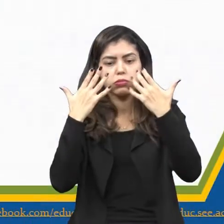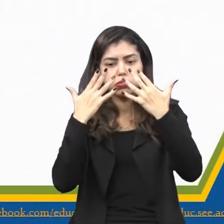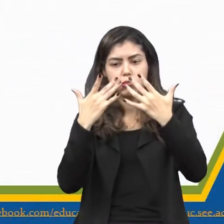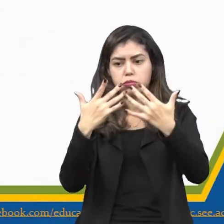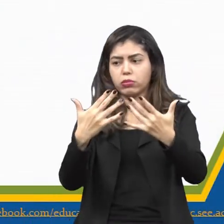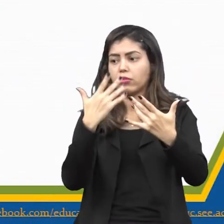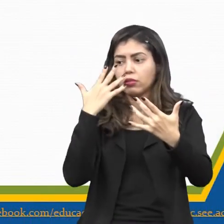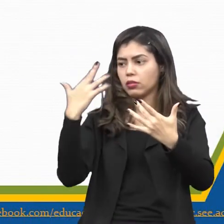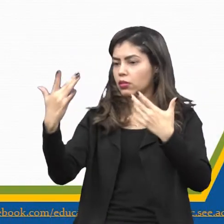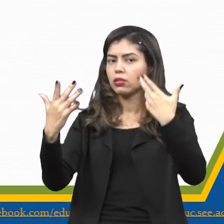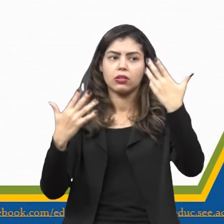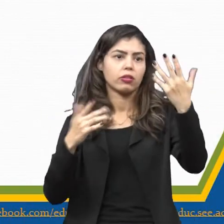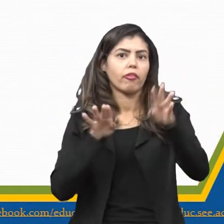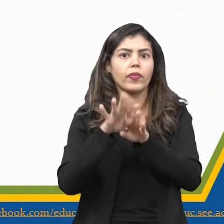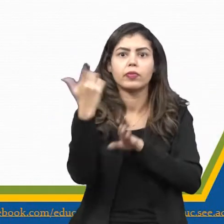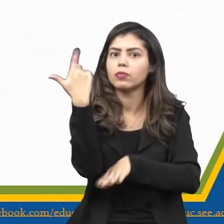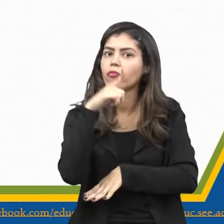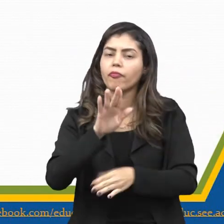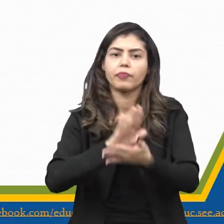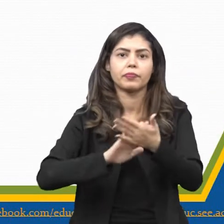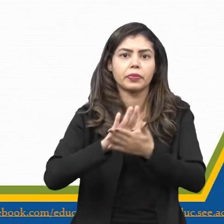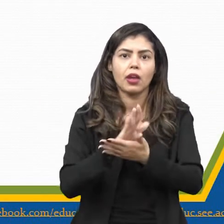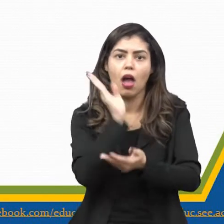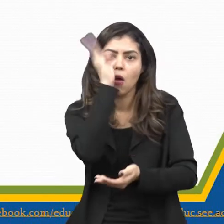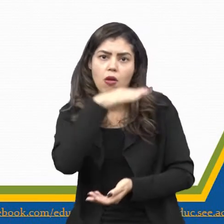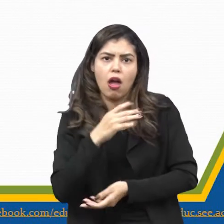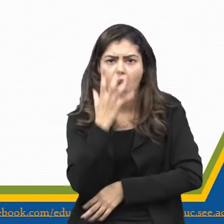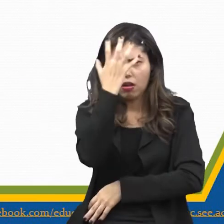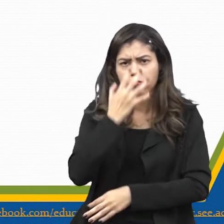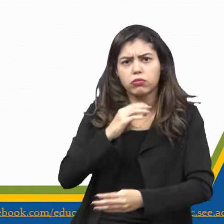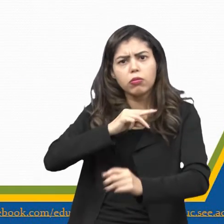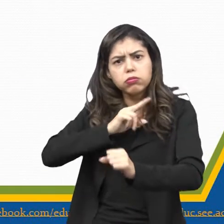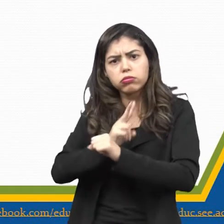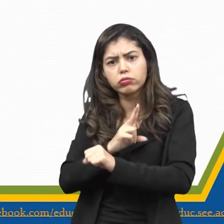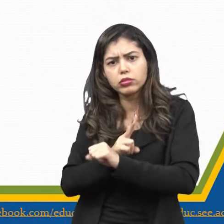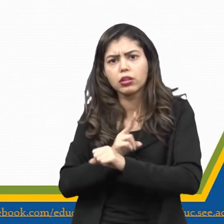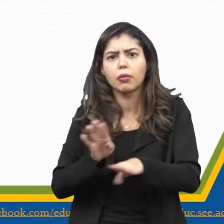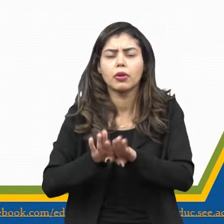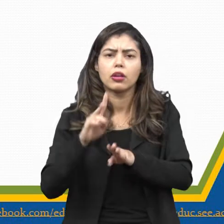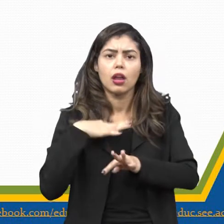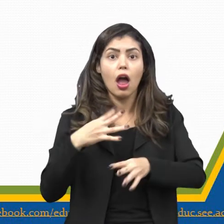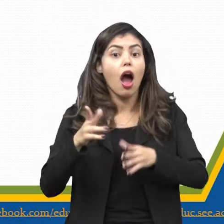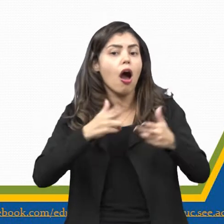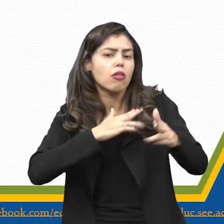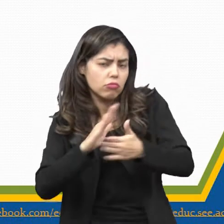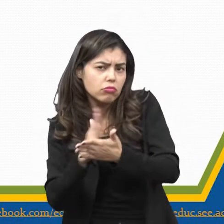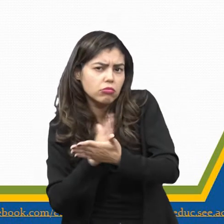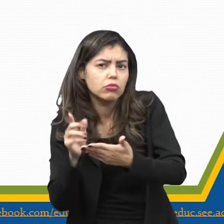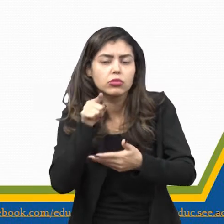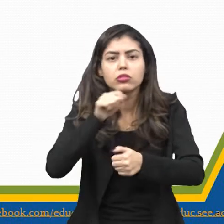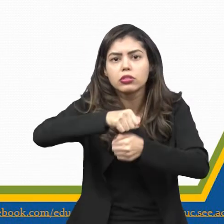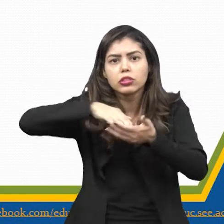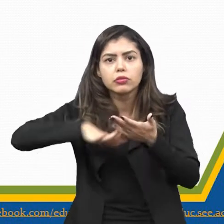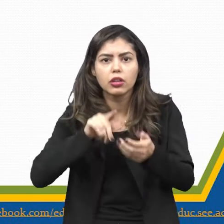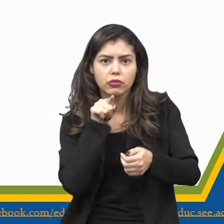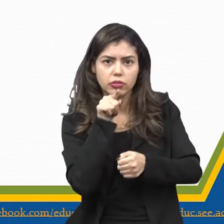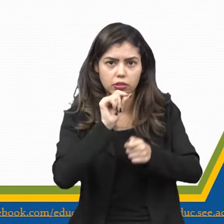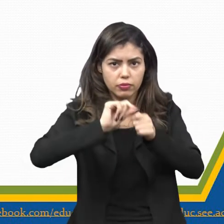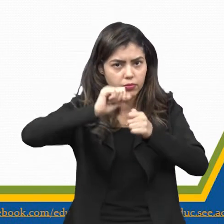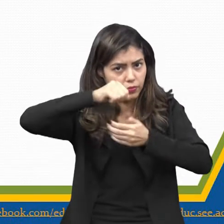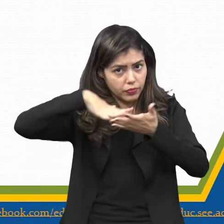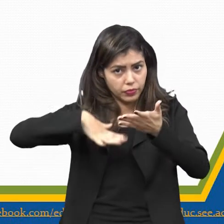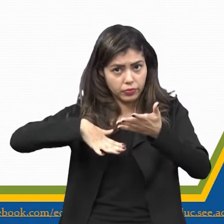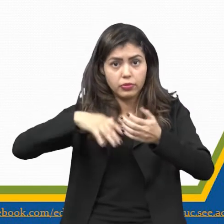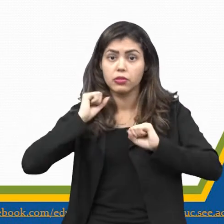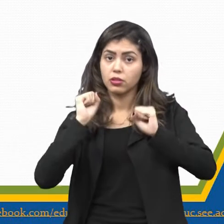mais evoluindo e o mau humor toma conta de você. Esses são alguns dos sinais que você está fazendo exercício físico